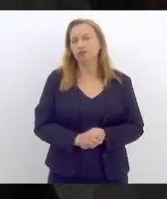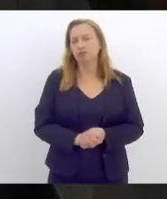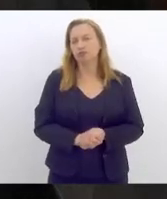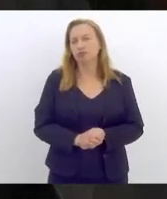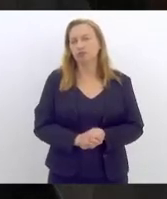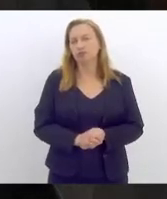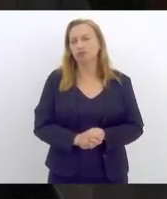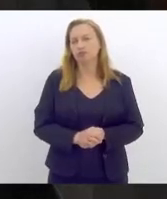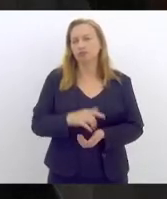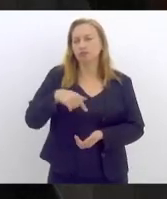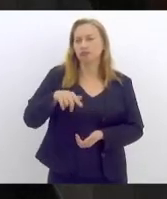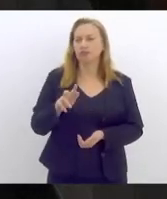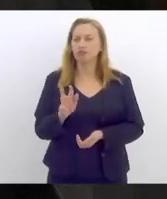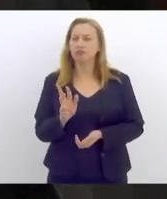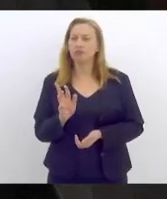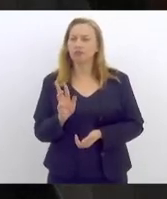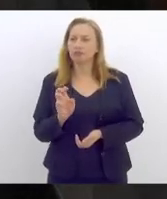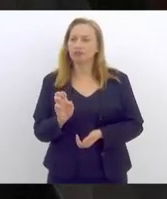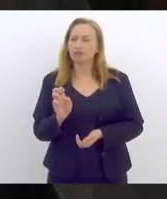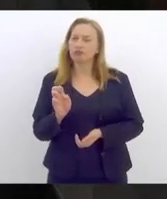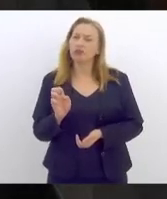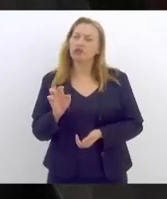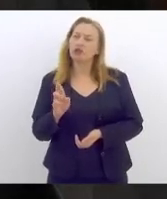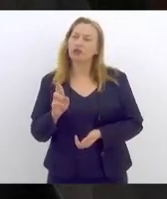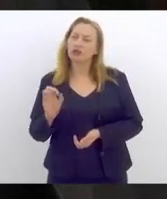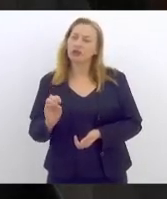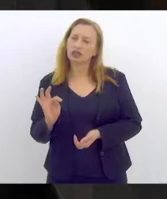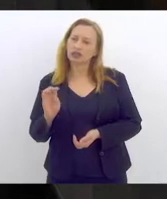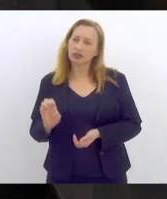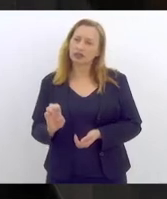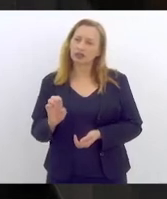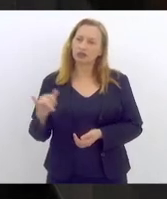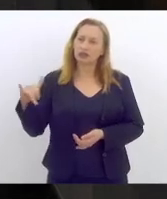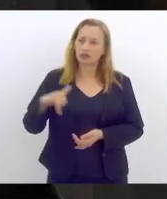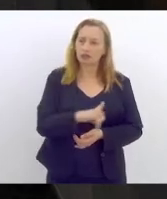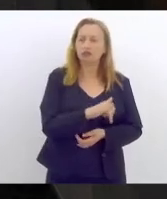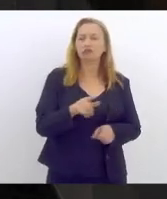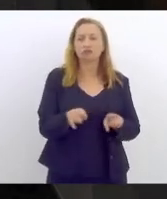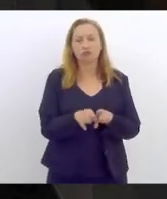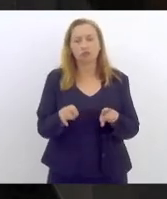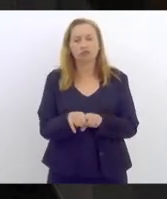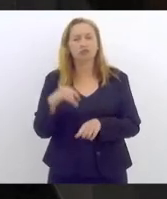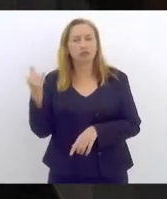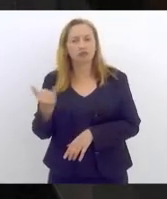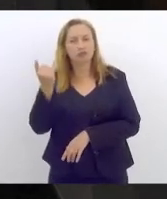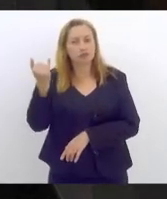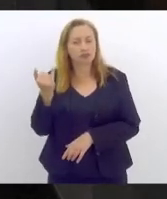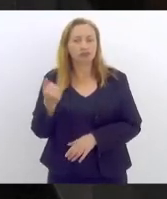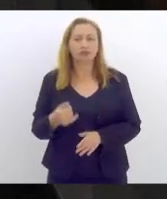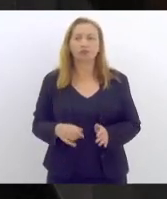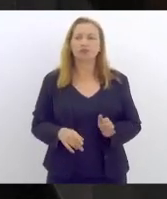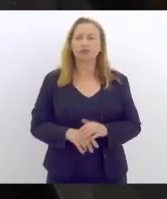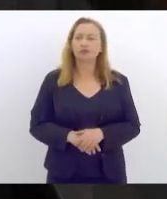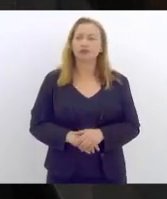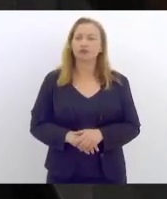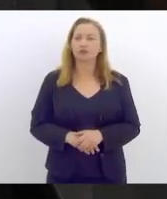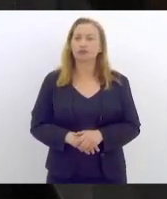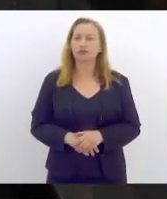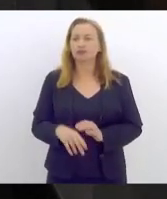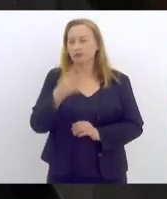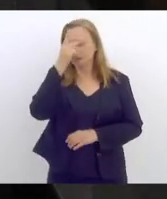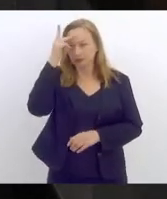o querosene de aviação também é bem essencial porque é dele que as pessoas